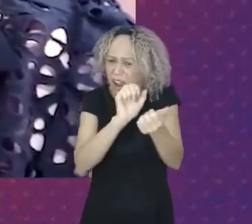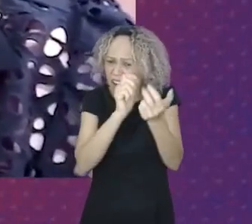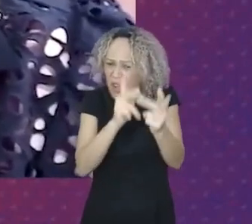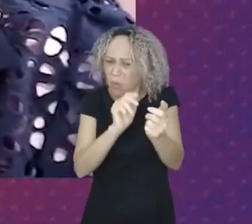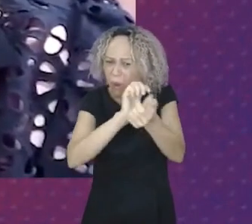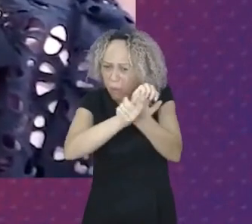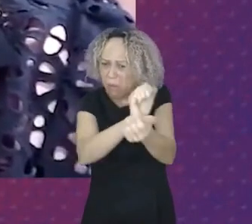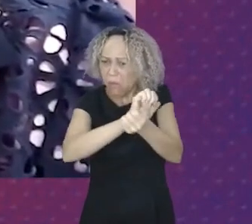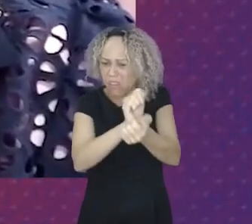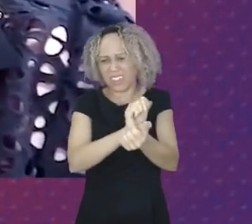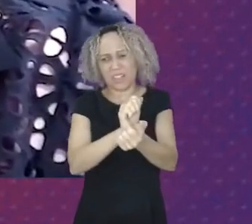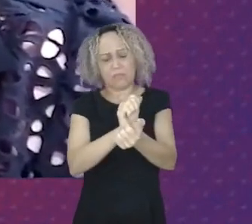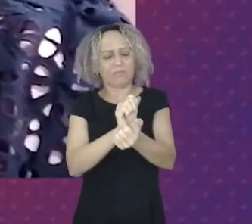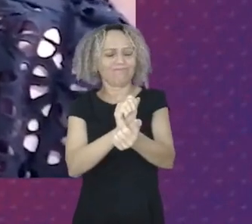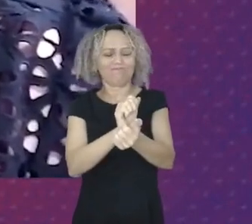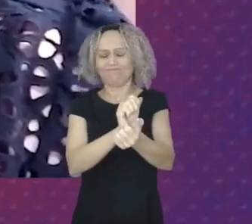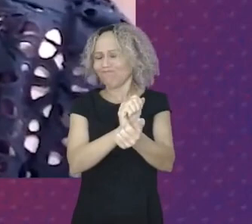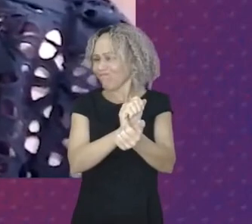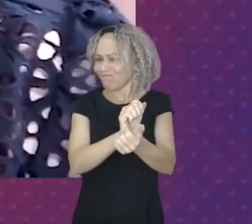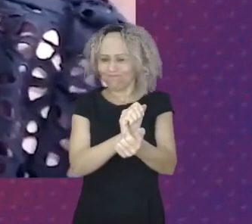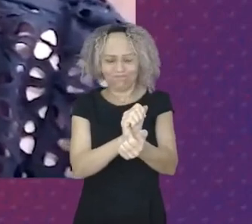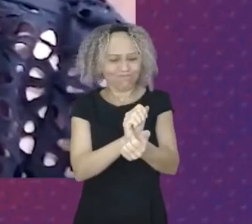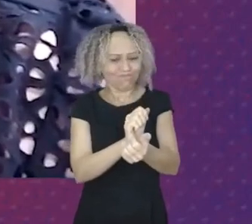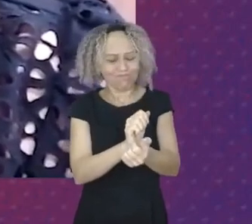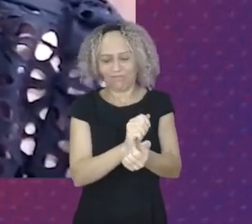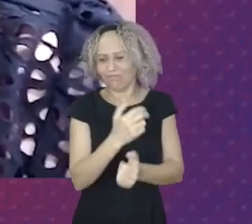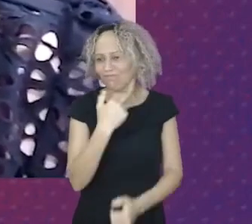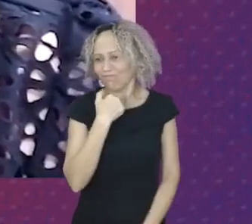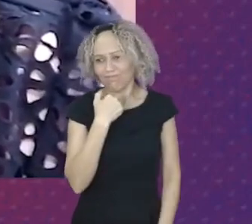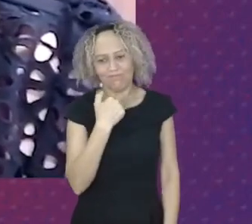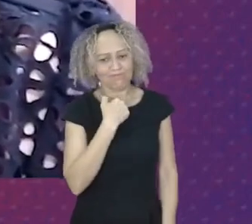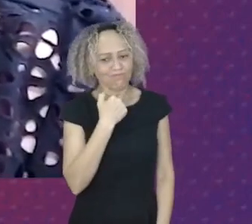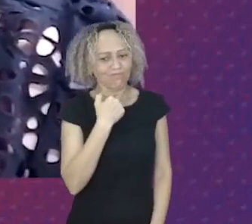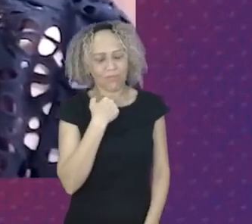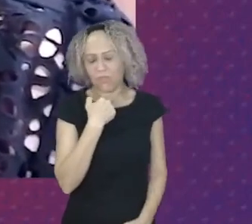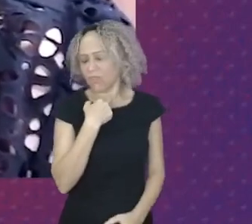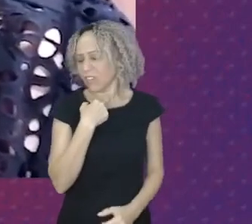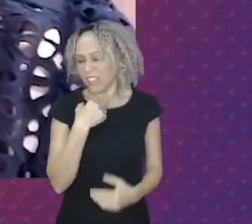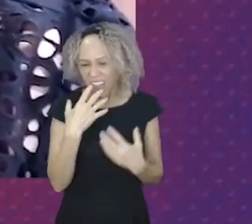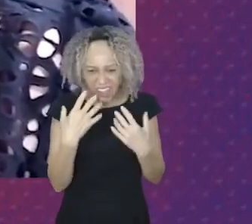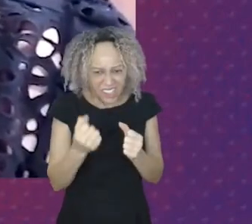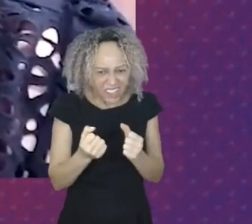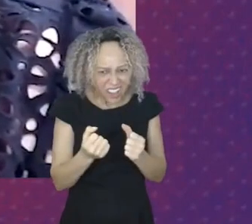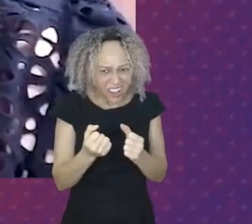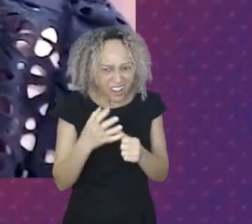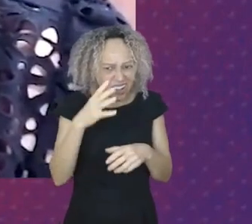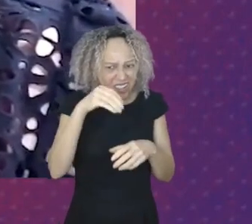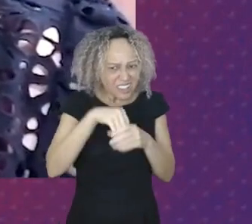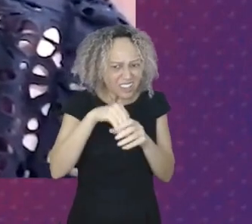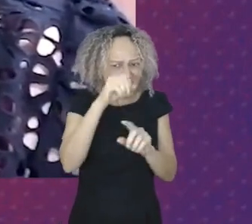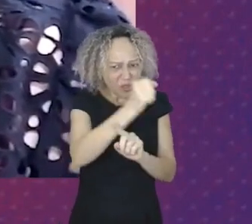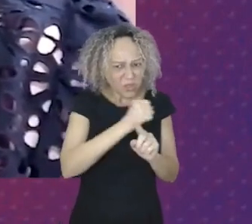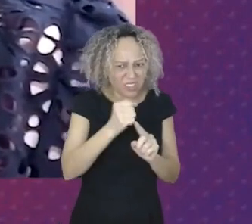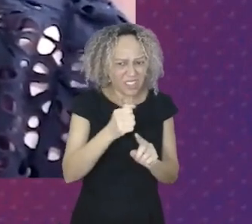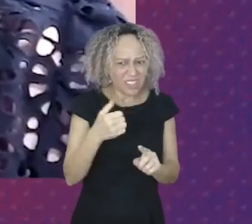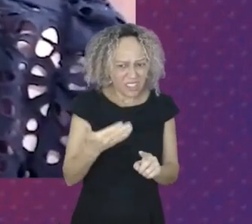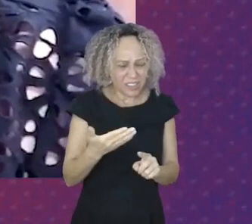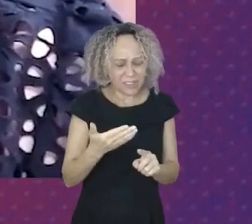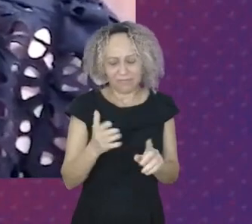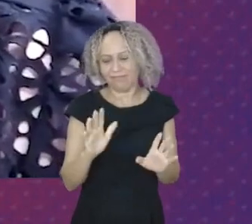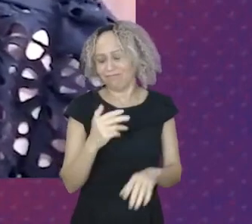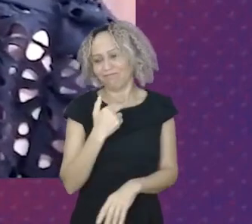tanto trabalho análogo a trabalho escravo dentro dessa nossa sociedade, você não vai precisar, não é o trabalho